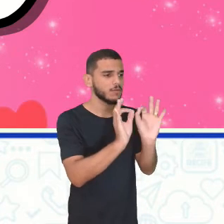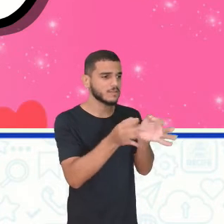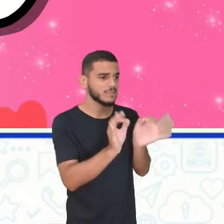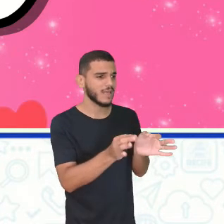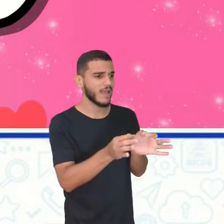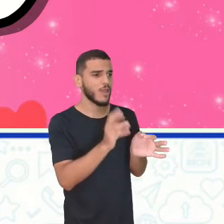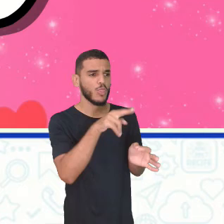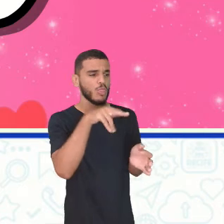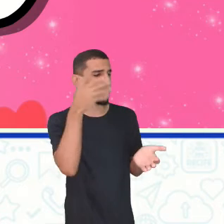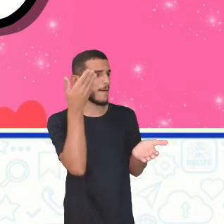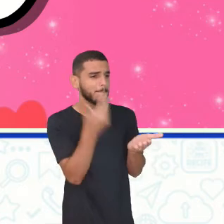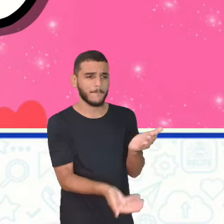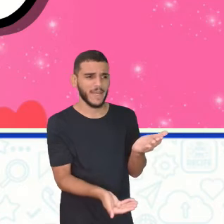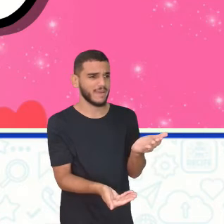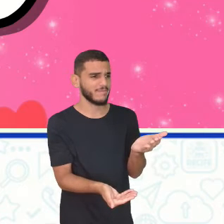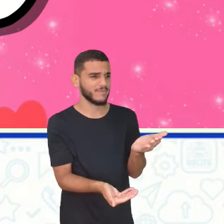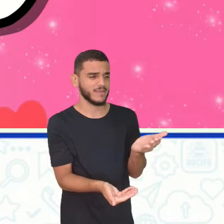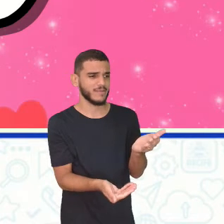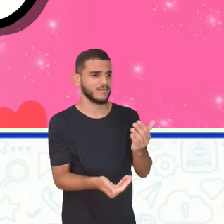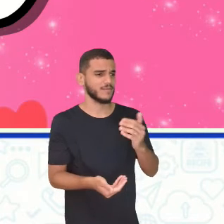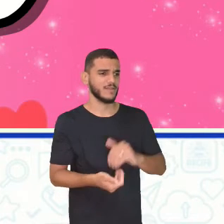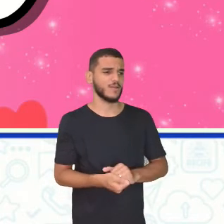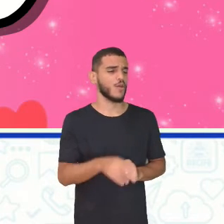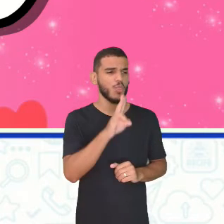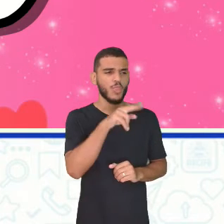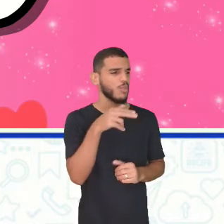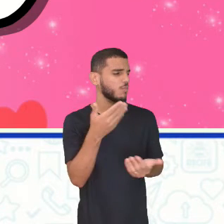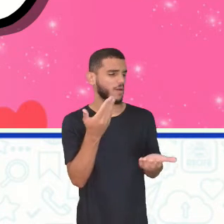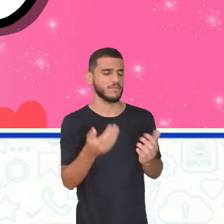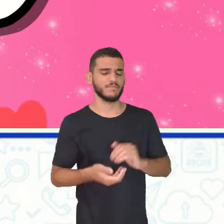de atualidade. Sempre foi uma preocupação